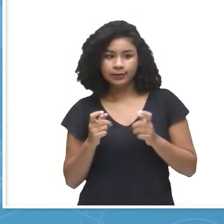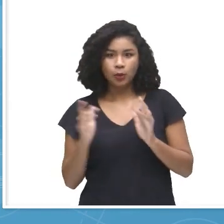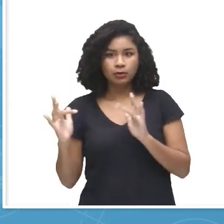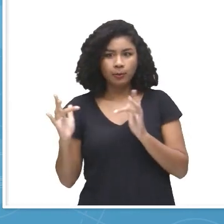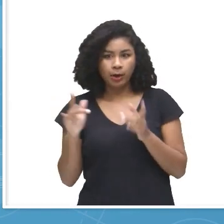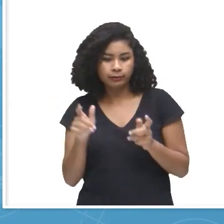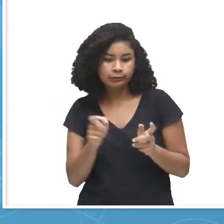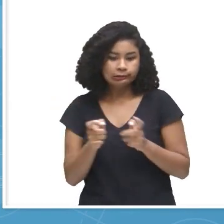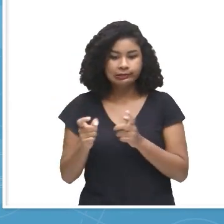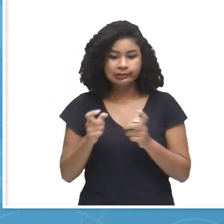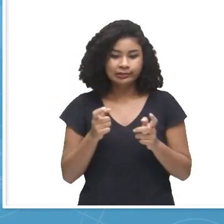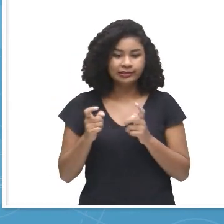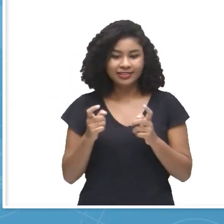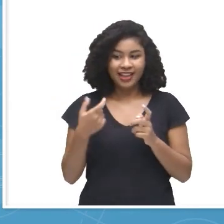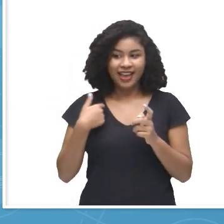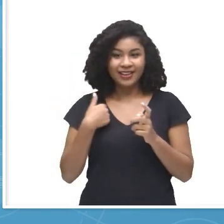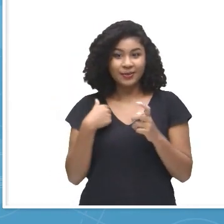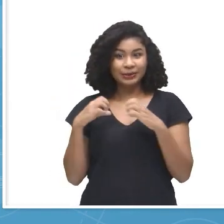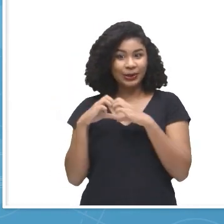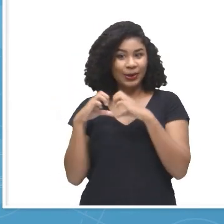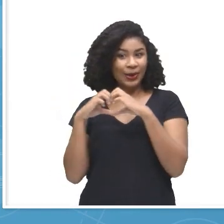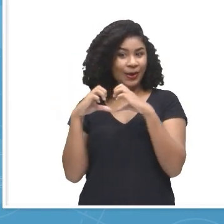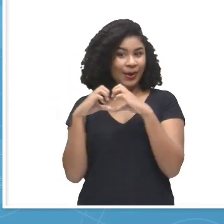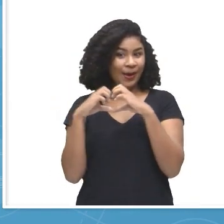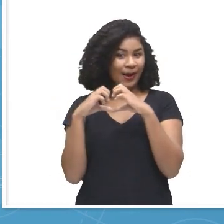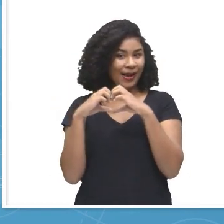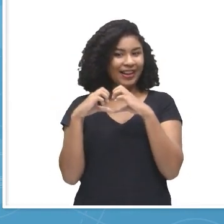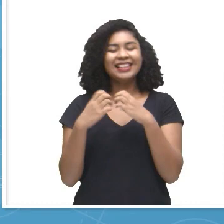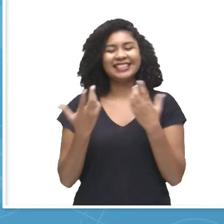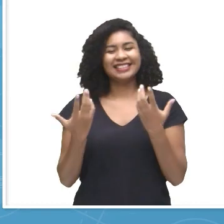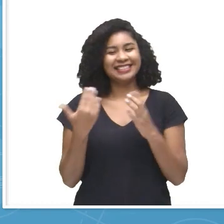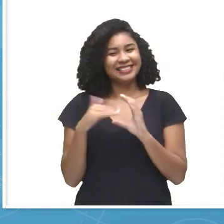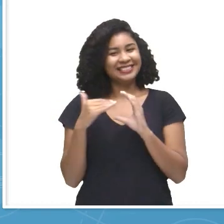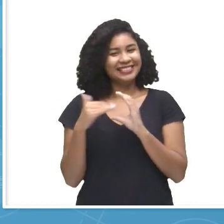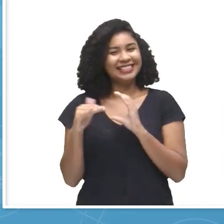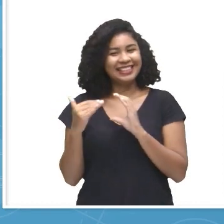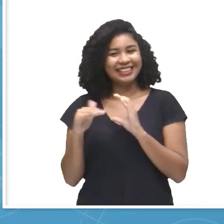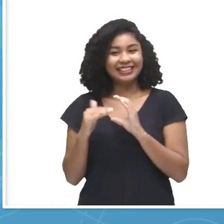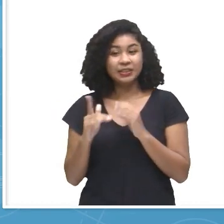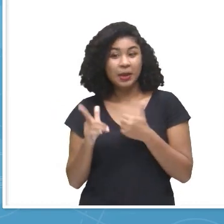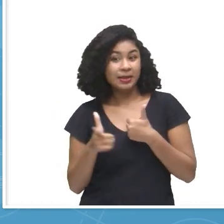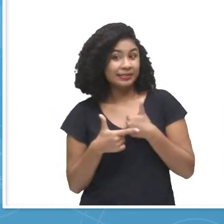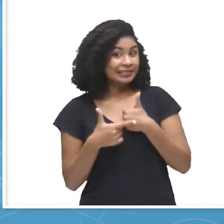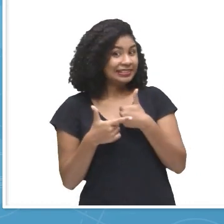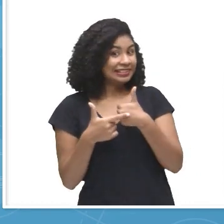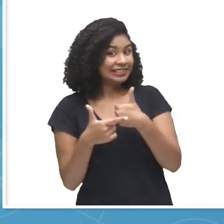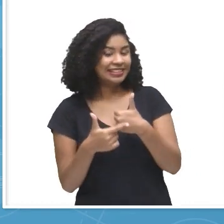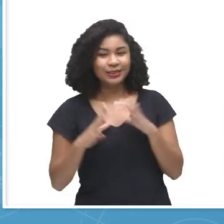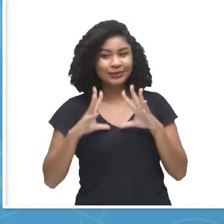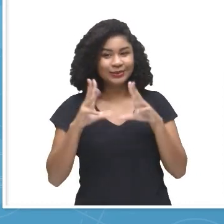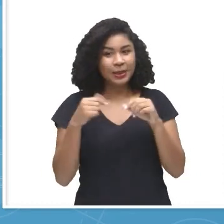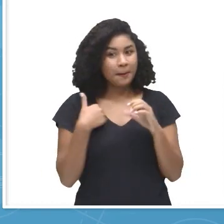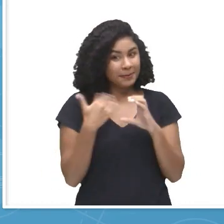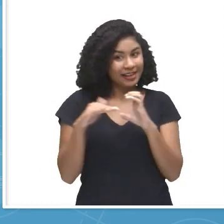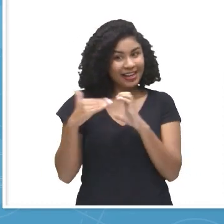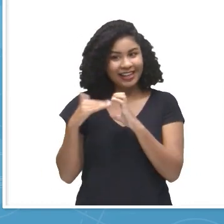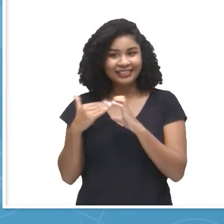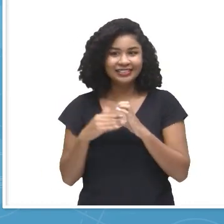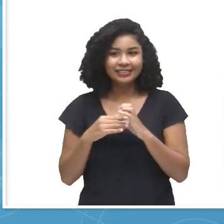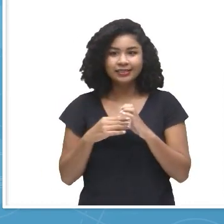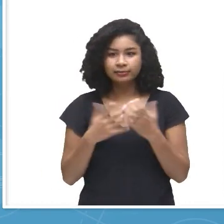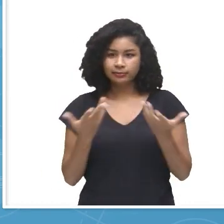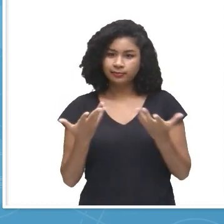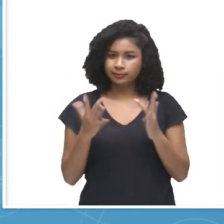já manda aquela carinha, aquele emoji com coraçãozinho, já manda o coração, já manda o like, Toda vez que o crush vem falar, a gente tem